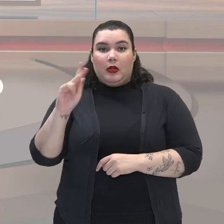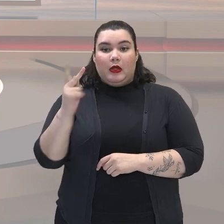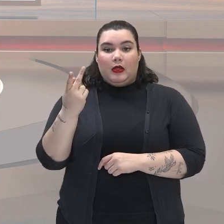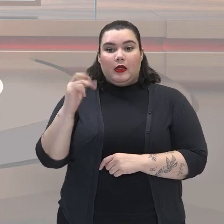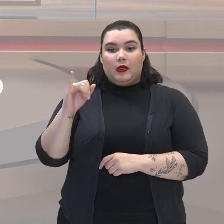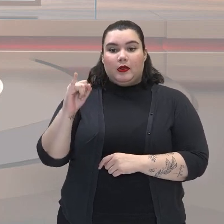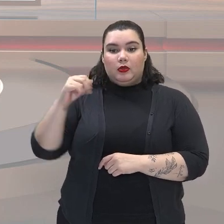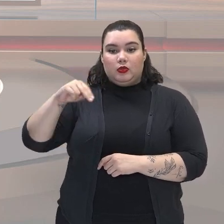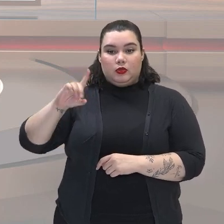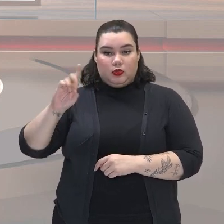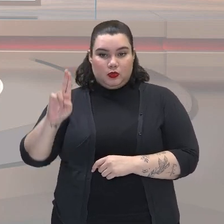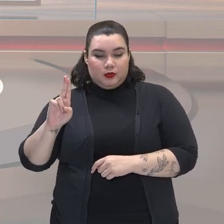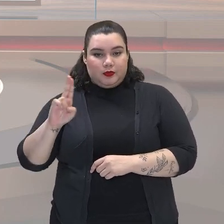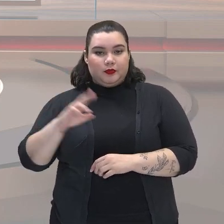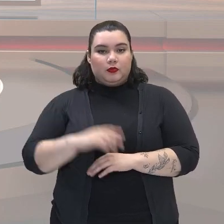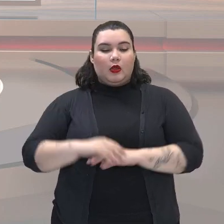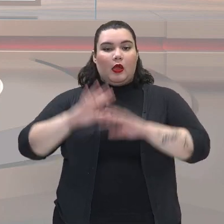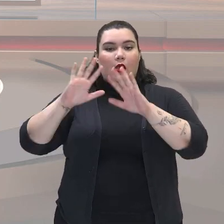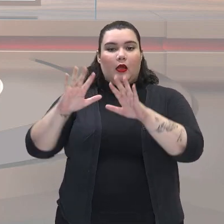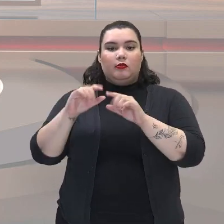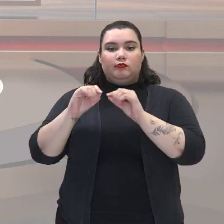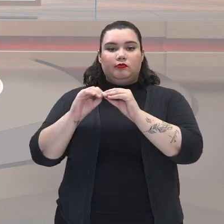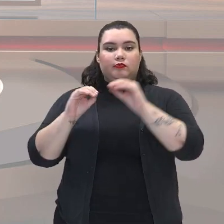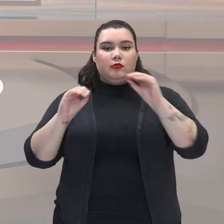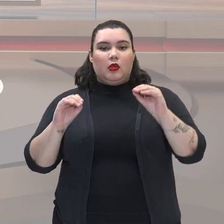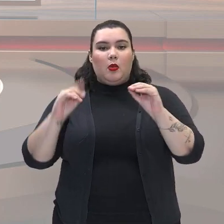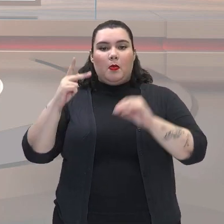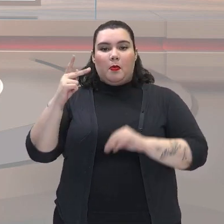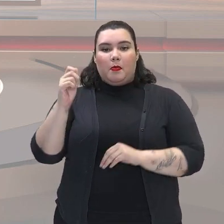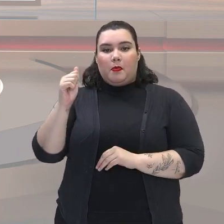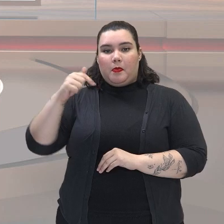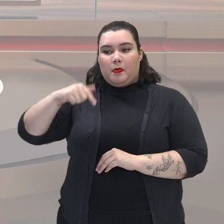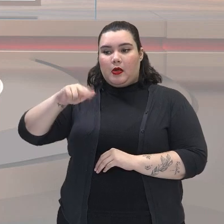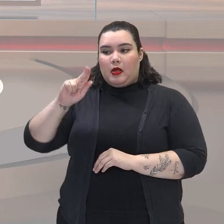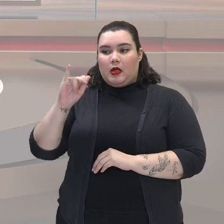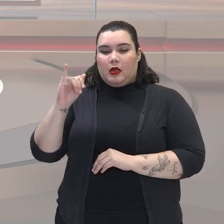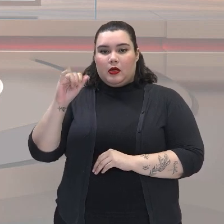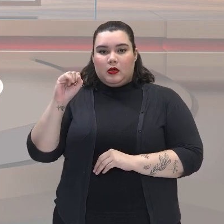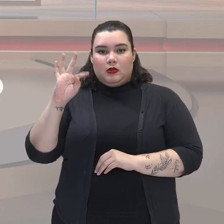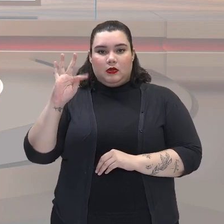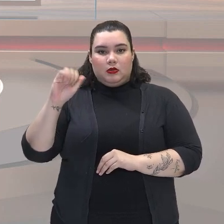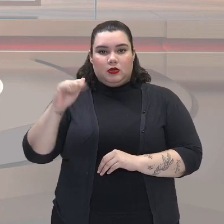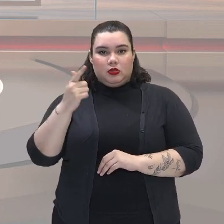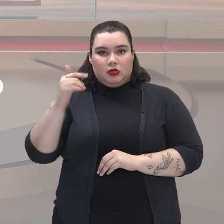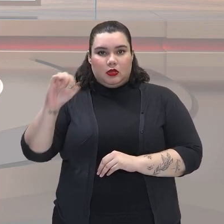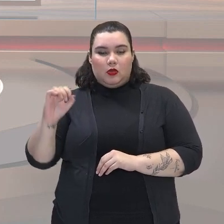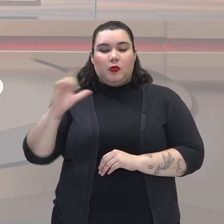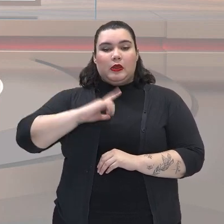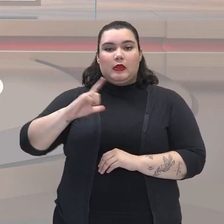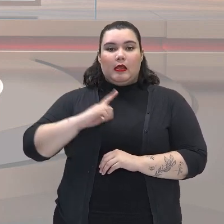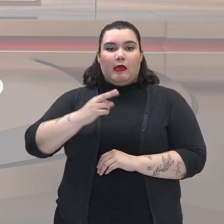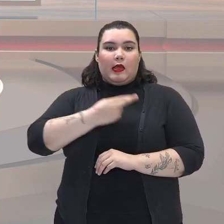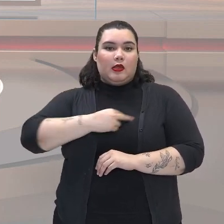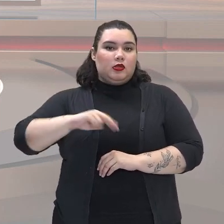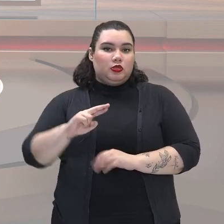área de amarelo, ali em cima, ali, ó, nós vamos ter o quê? A religião islâmica.